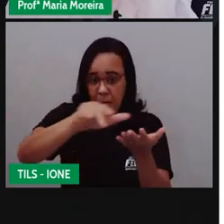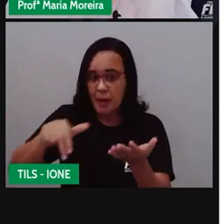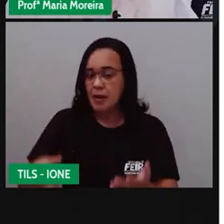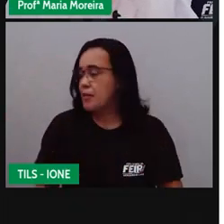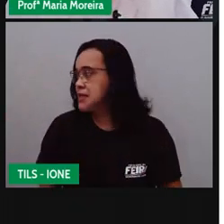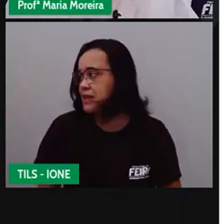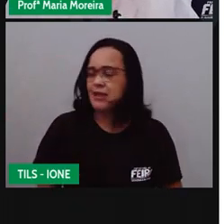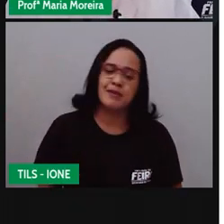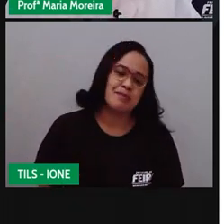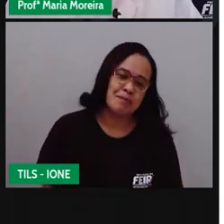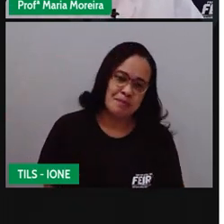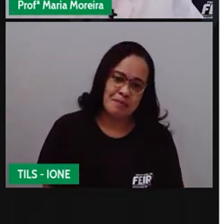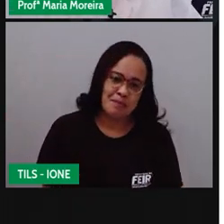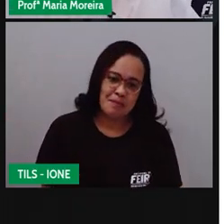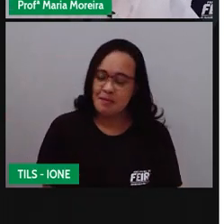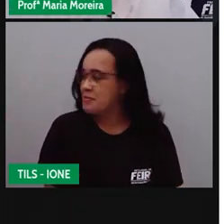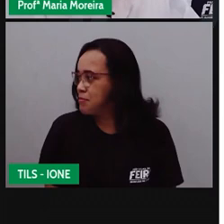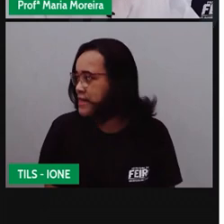de quê?